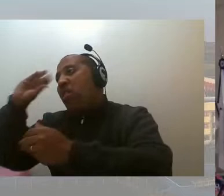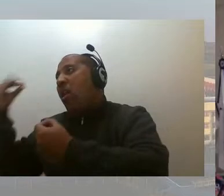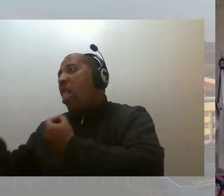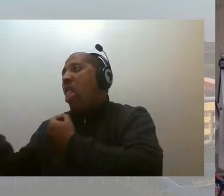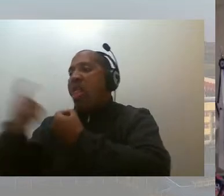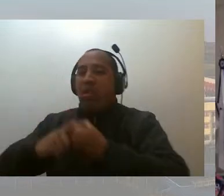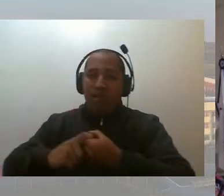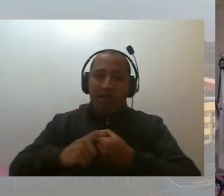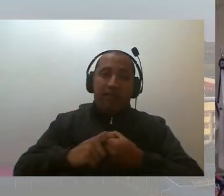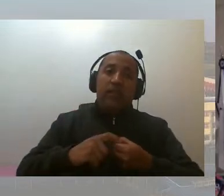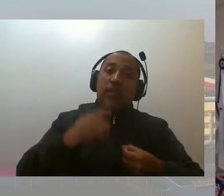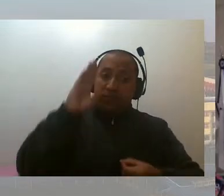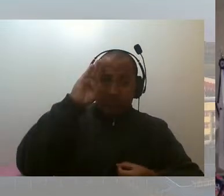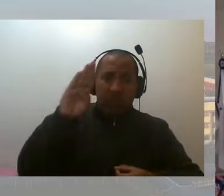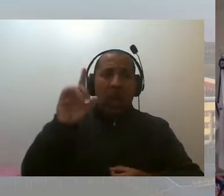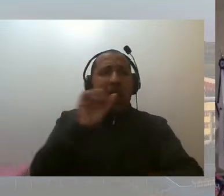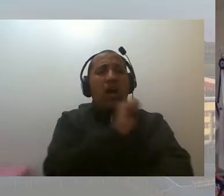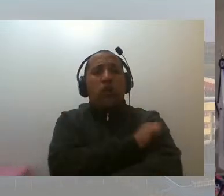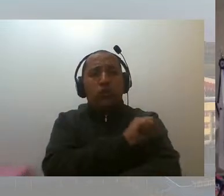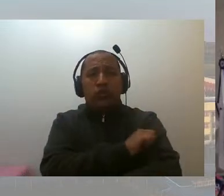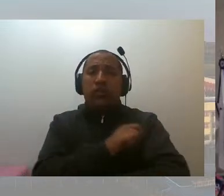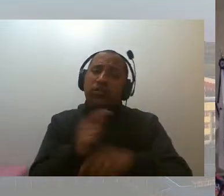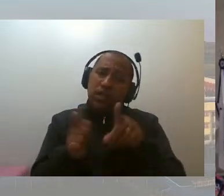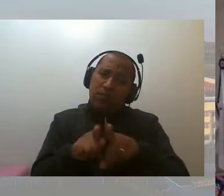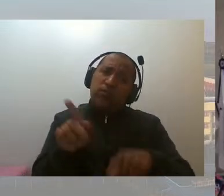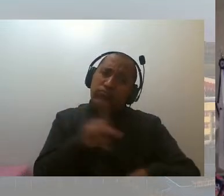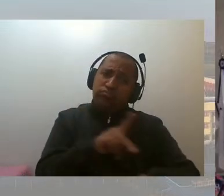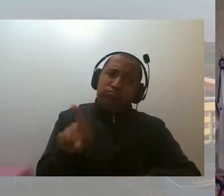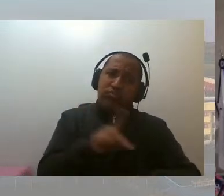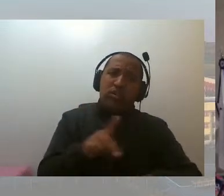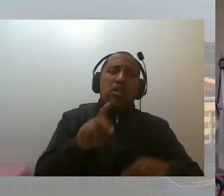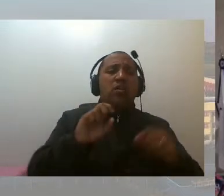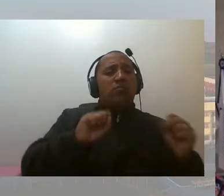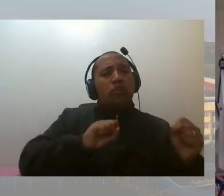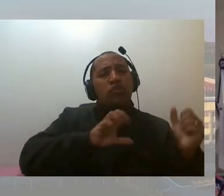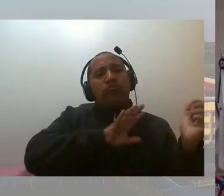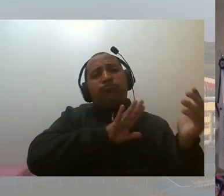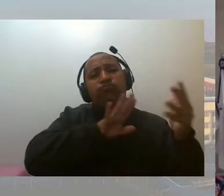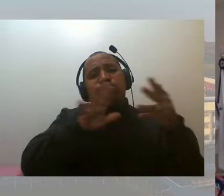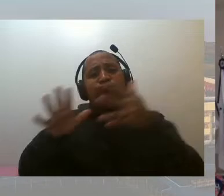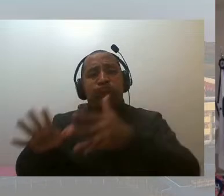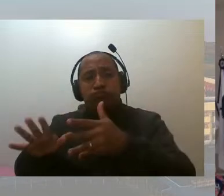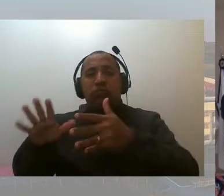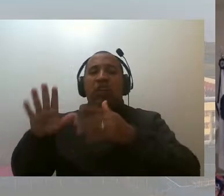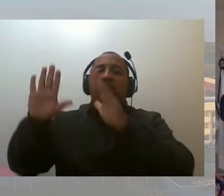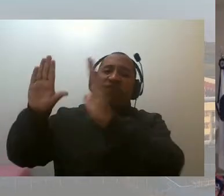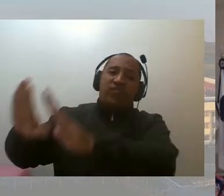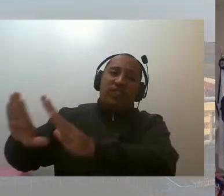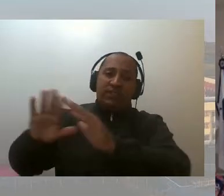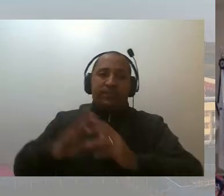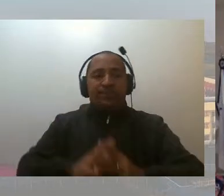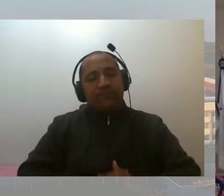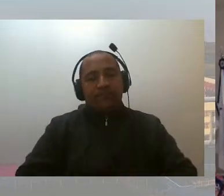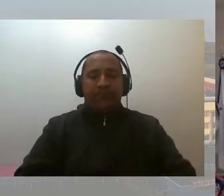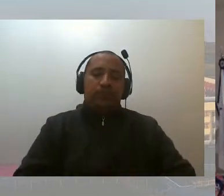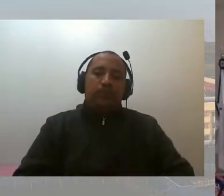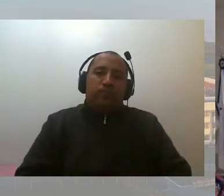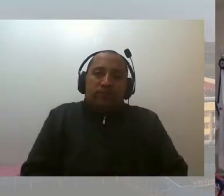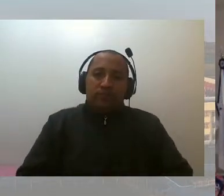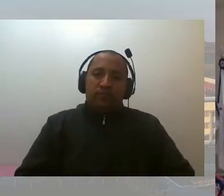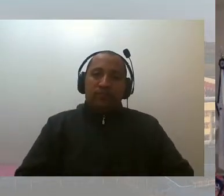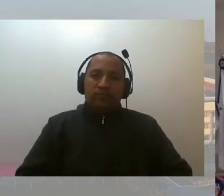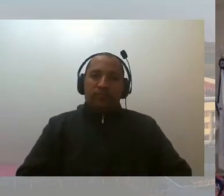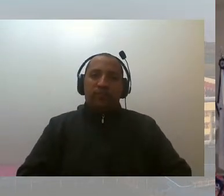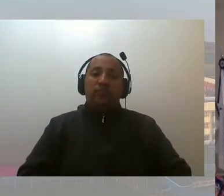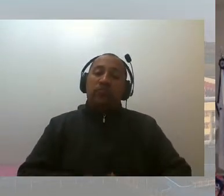que principalmente os estudantes ou mesmo professores possam se deslocar, permanecer durante todo o CIEP. É isso, obrigado.